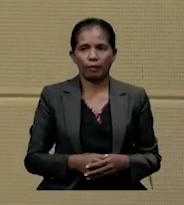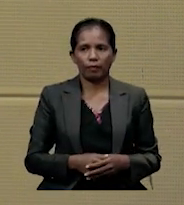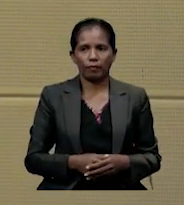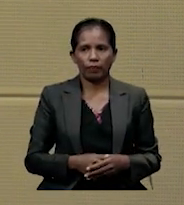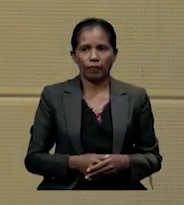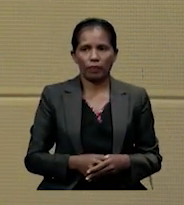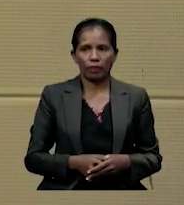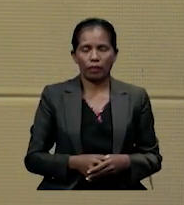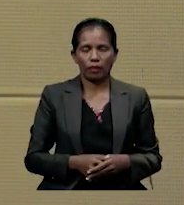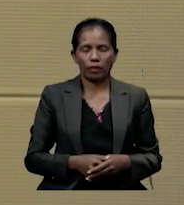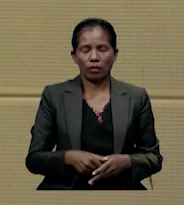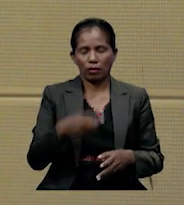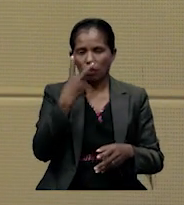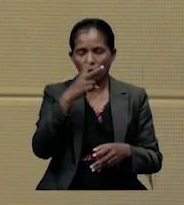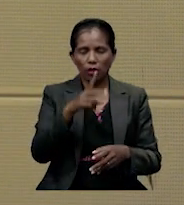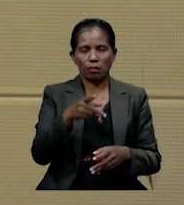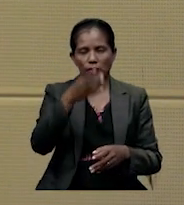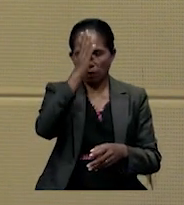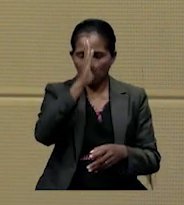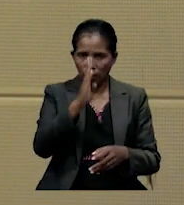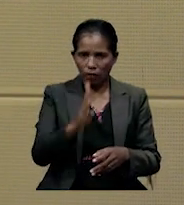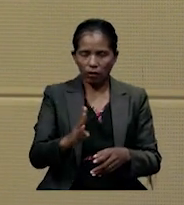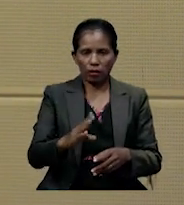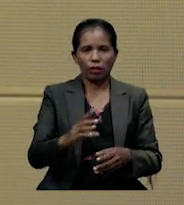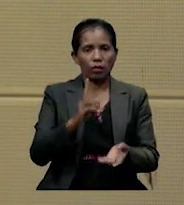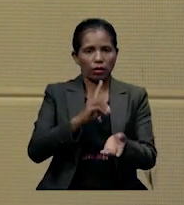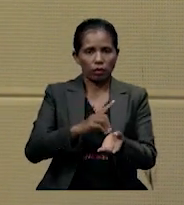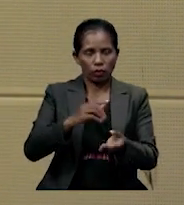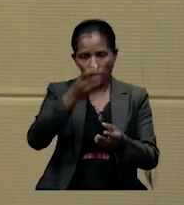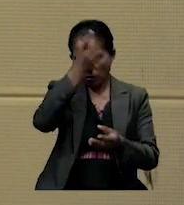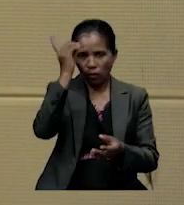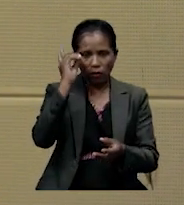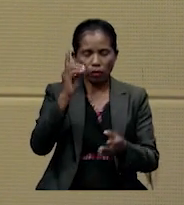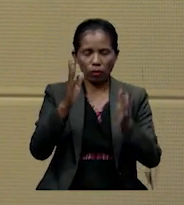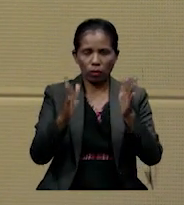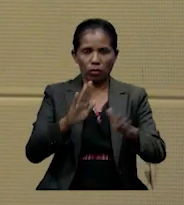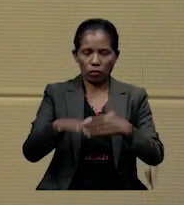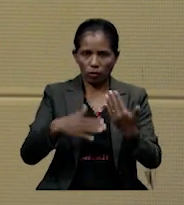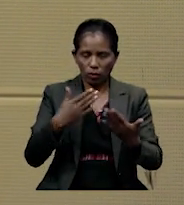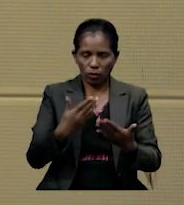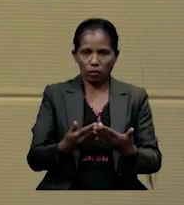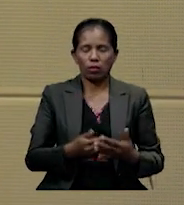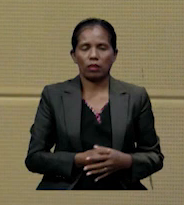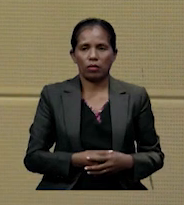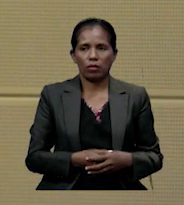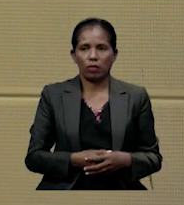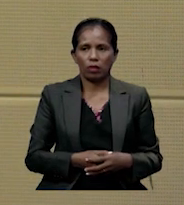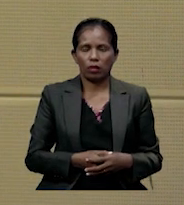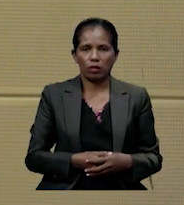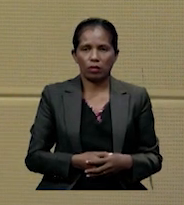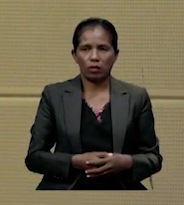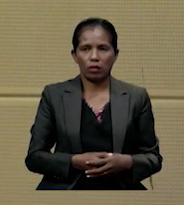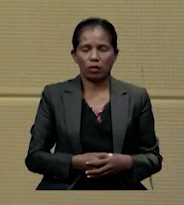Ouvimos Sua Santidade, ouvimos o professor doutor Ahmad Tayeb, grande imã